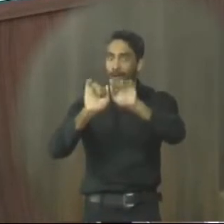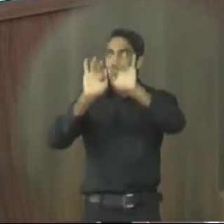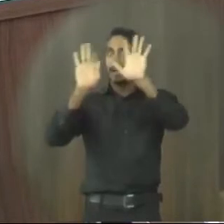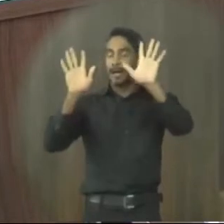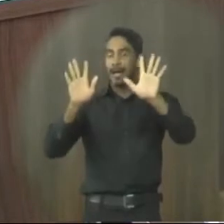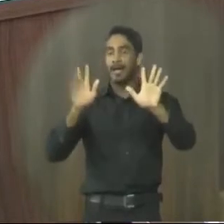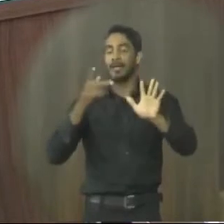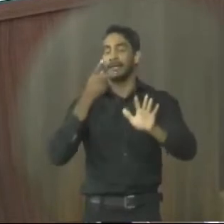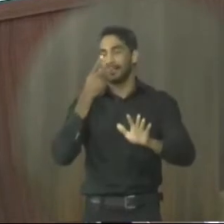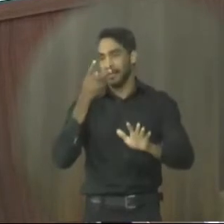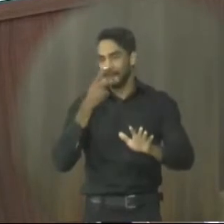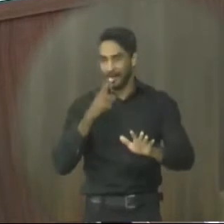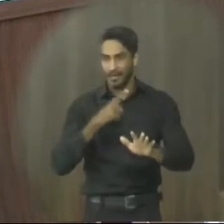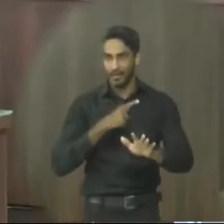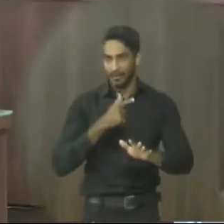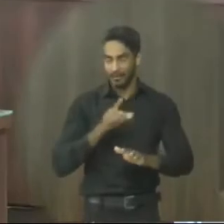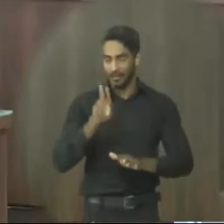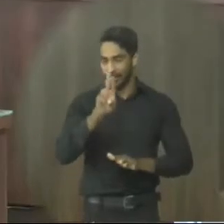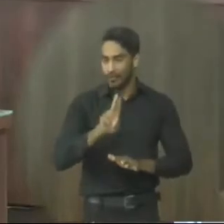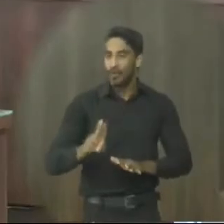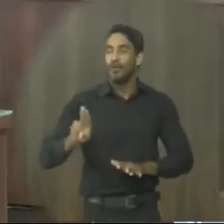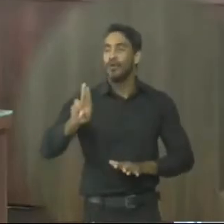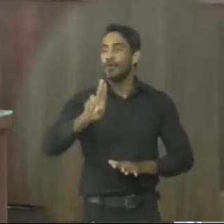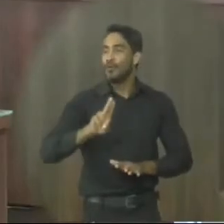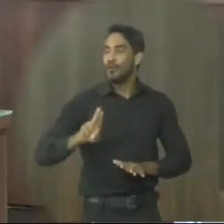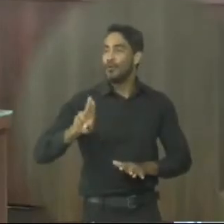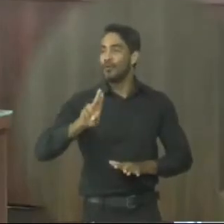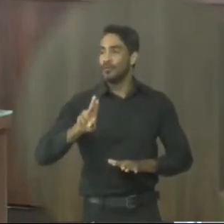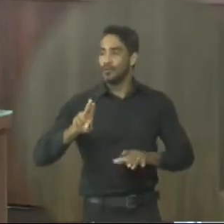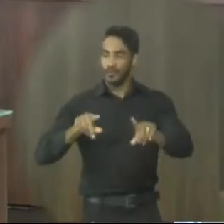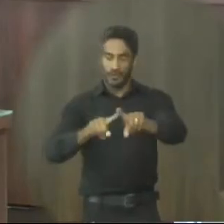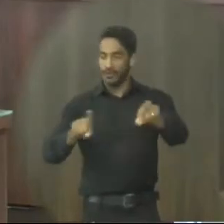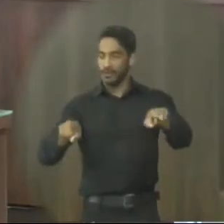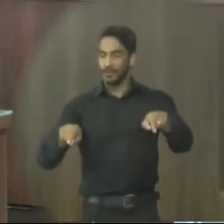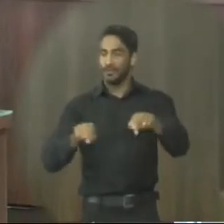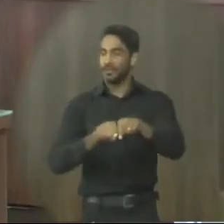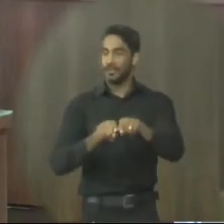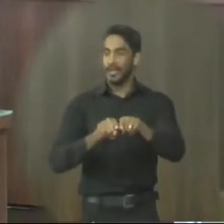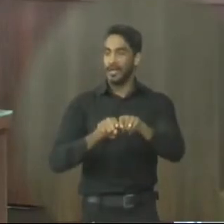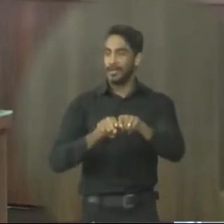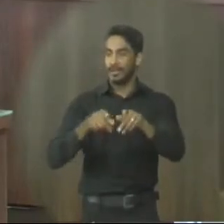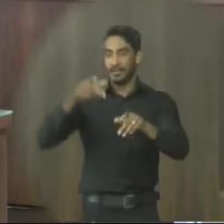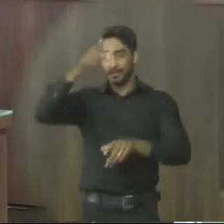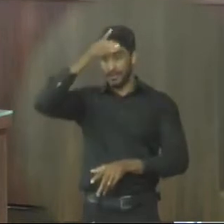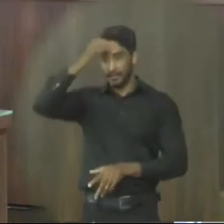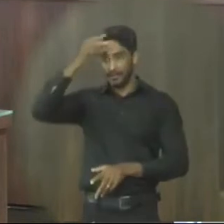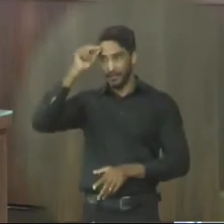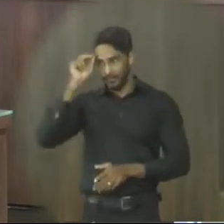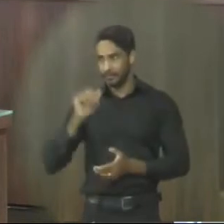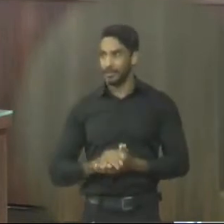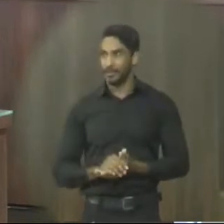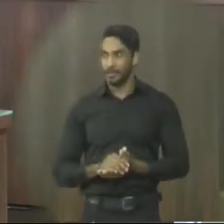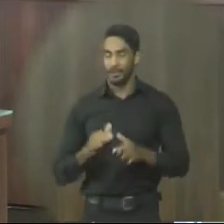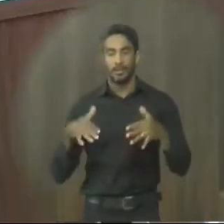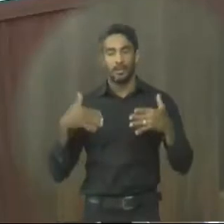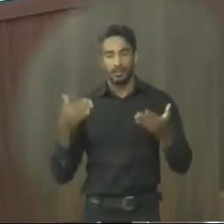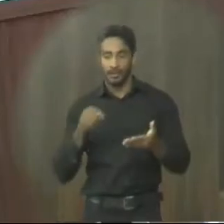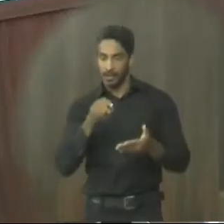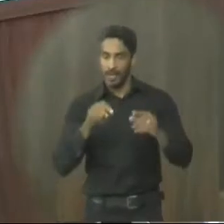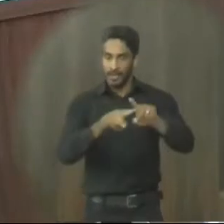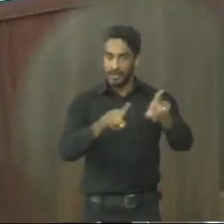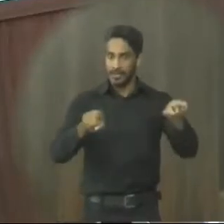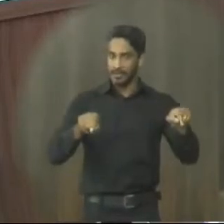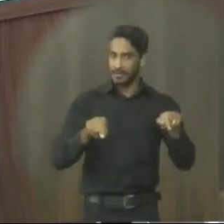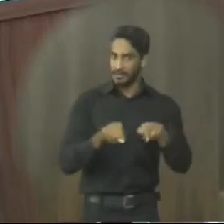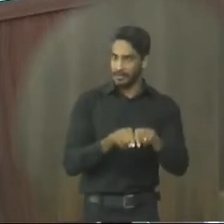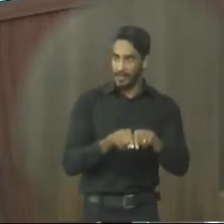que não existe uso capião de, terras públicas. Ou seja, legalmente, essas terras